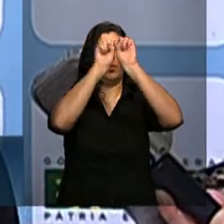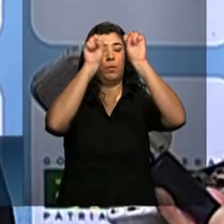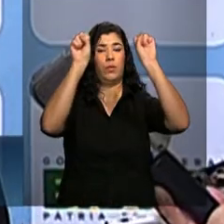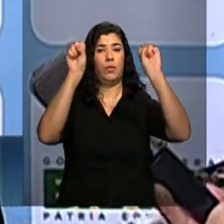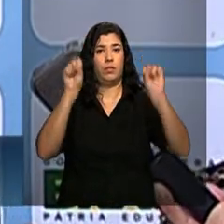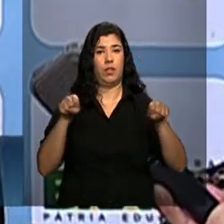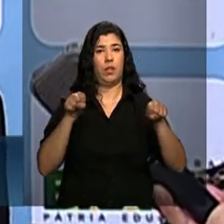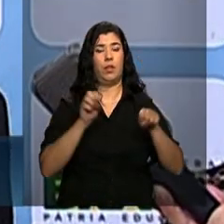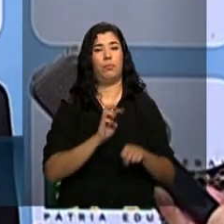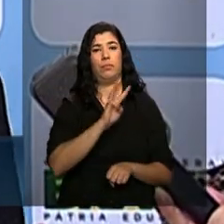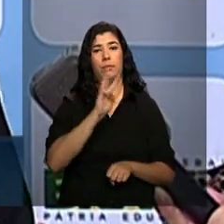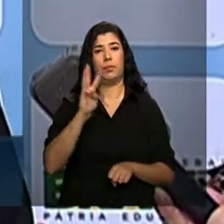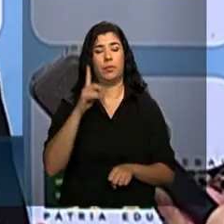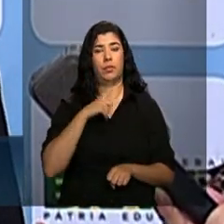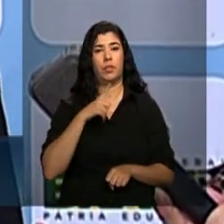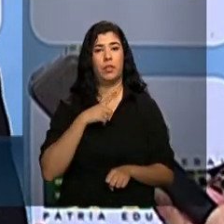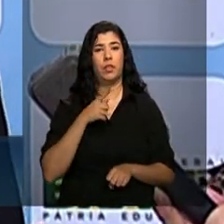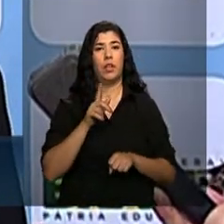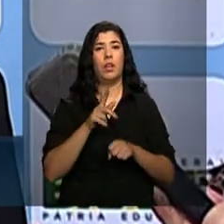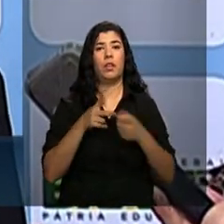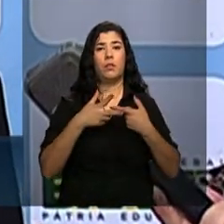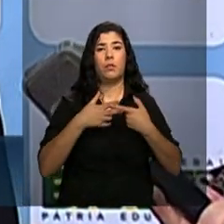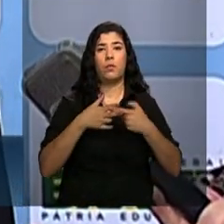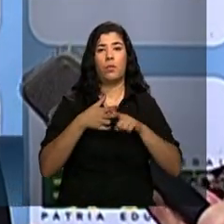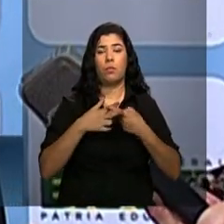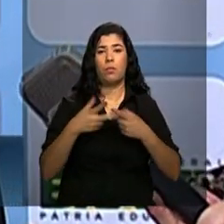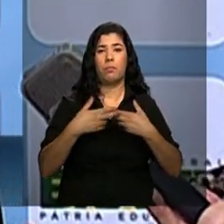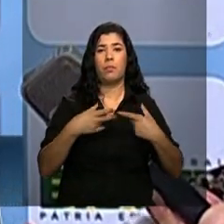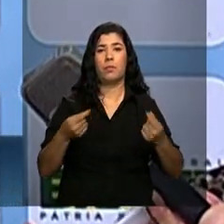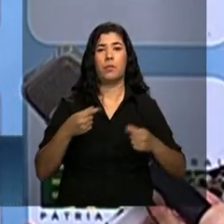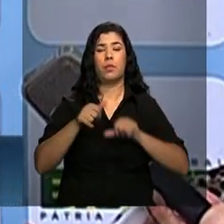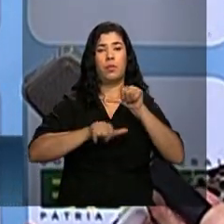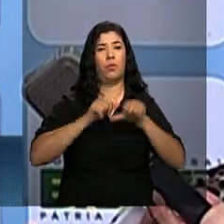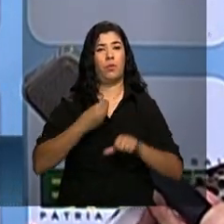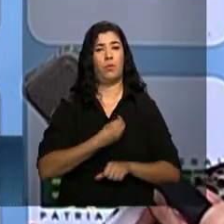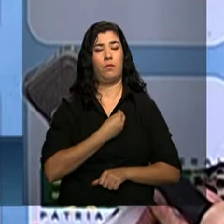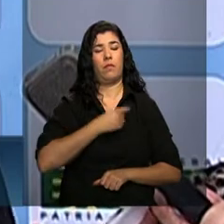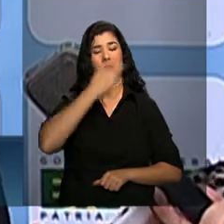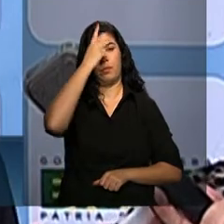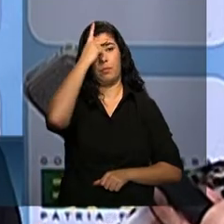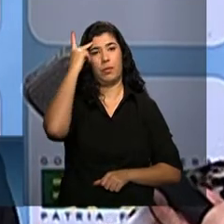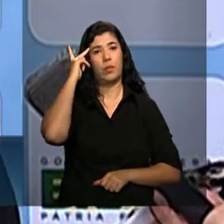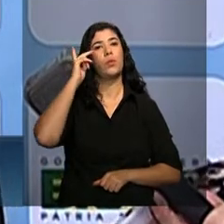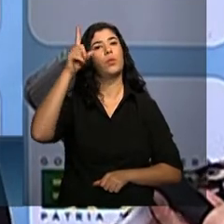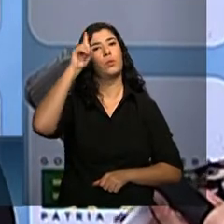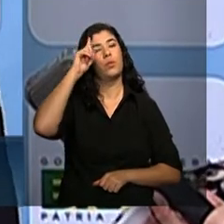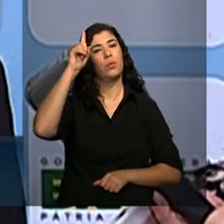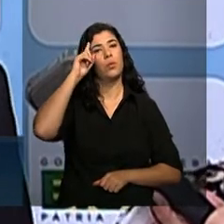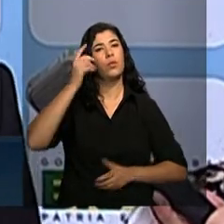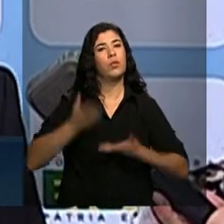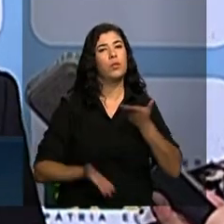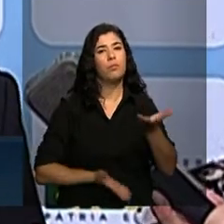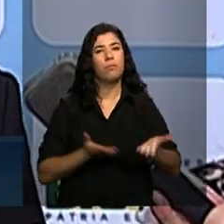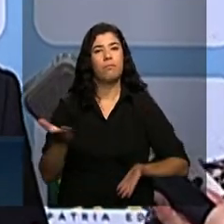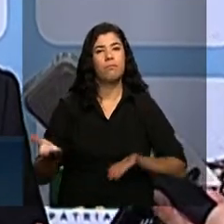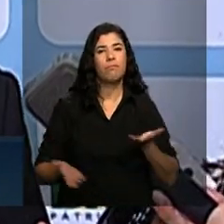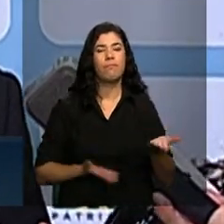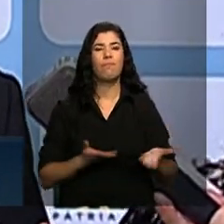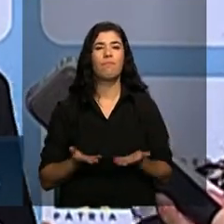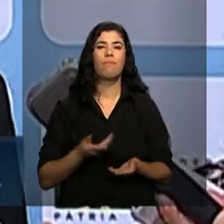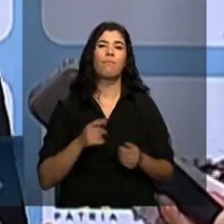ferramentas de gestão para os serviços, você também torna a vida das pessoas, né, o dia a dia dos serviços, também